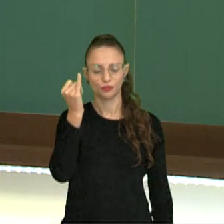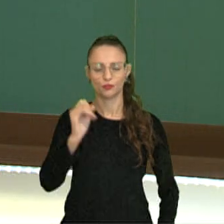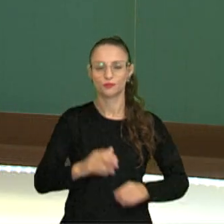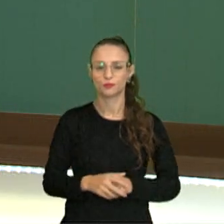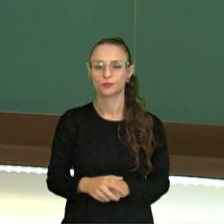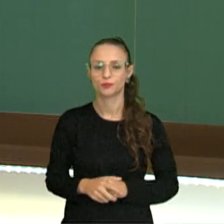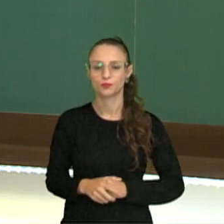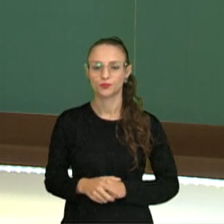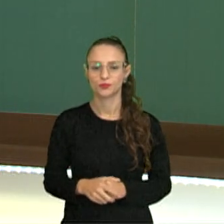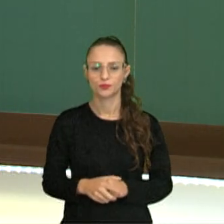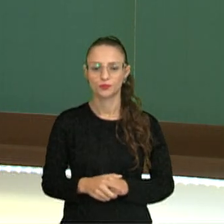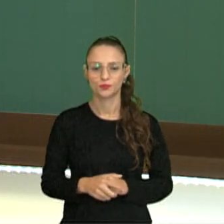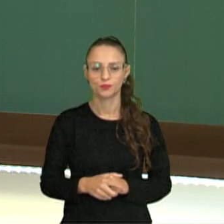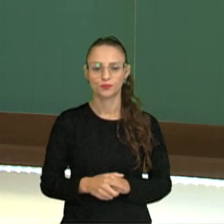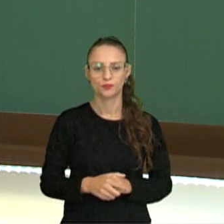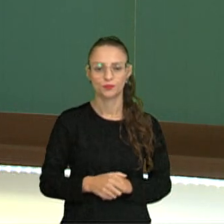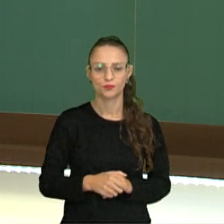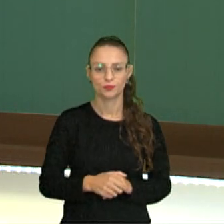enunciado.